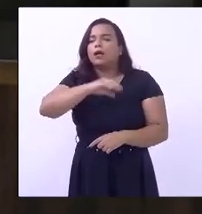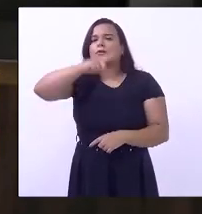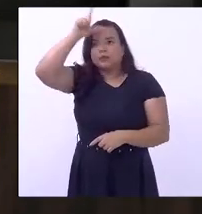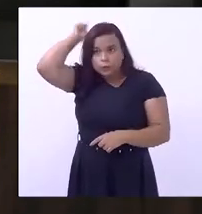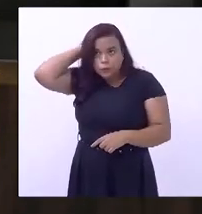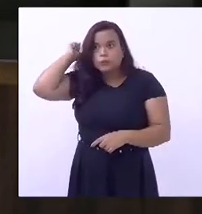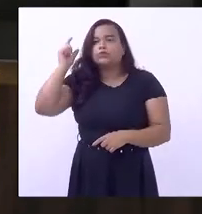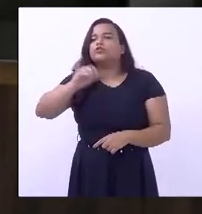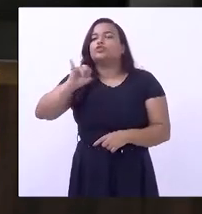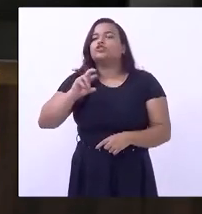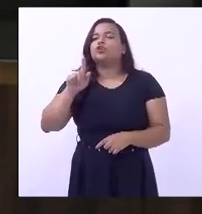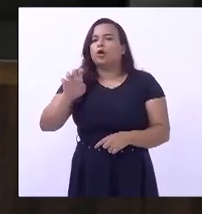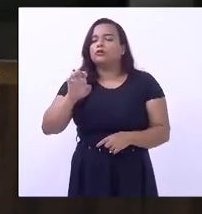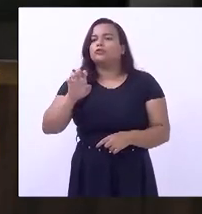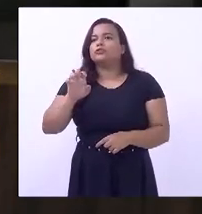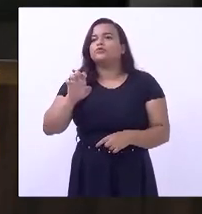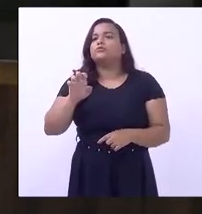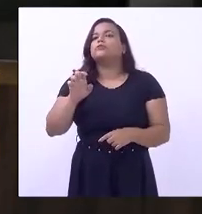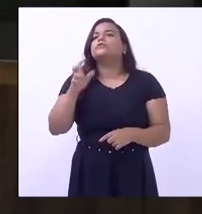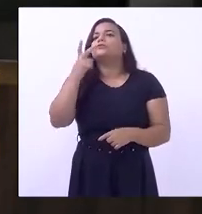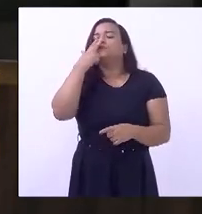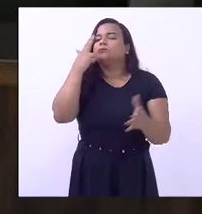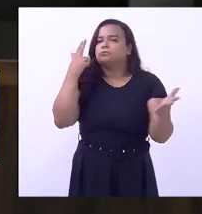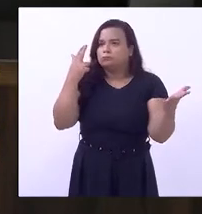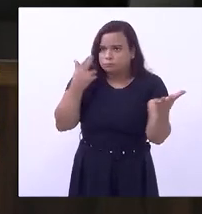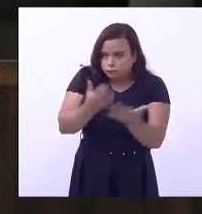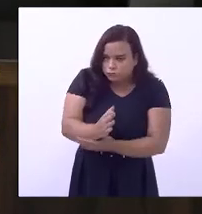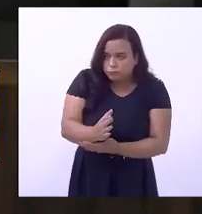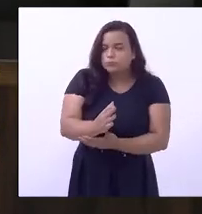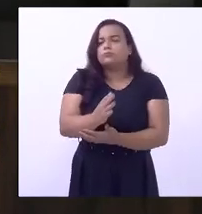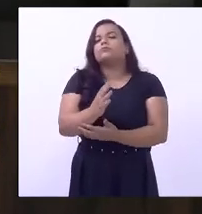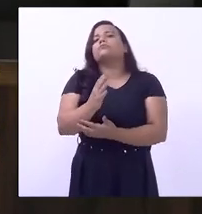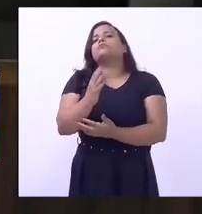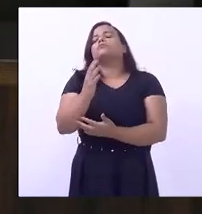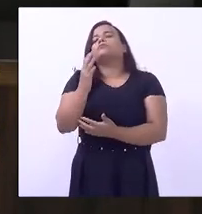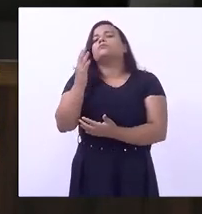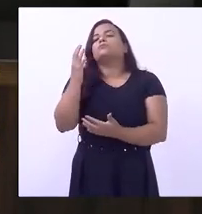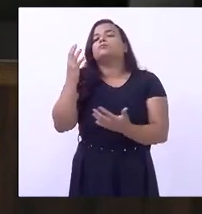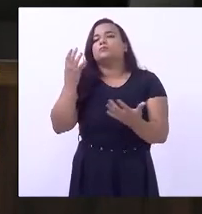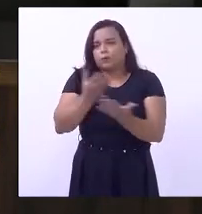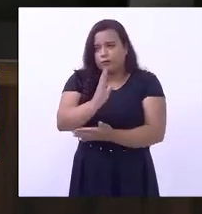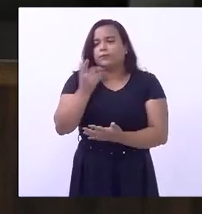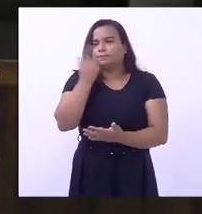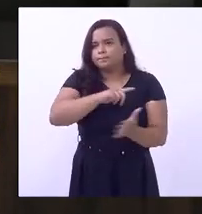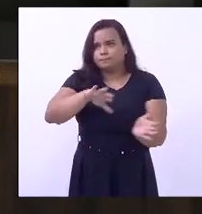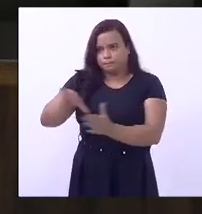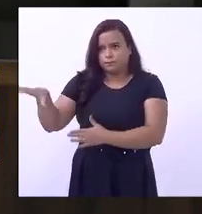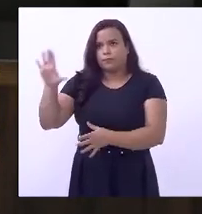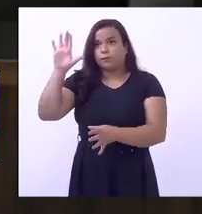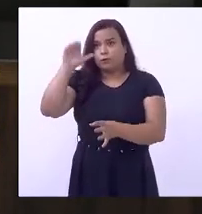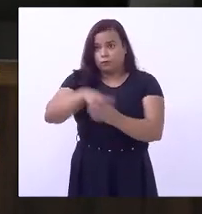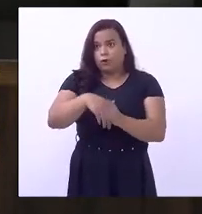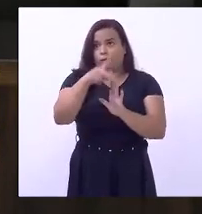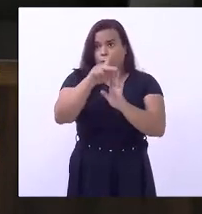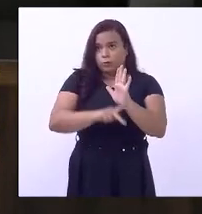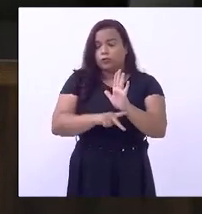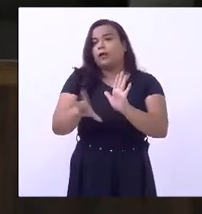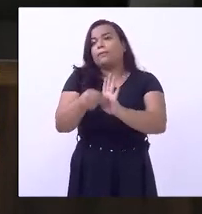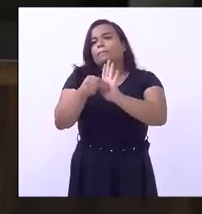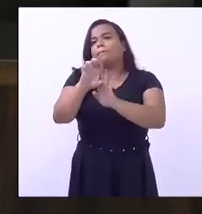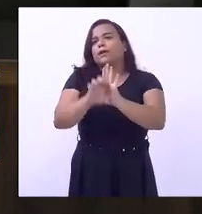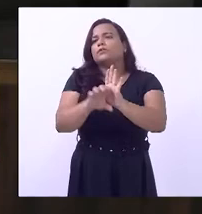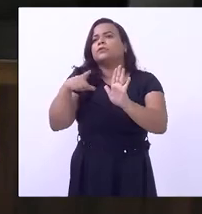emenda de plenário com parecer favorável. Senhores que aprovam, permaneçam como estão. Aprovado. Em votação, projeto assim emendado. Senhores que aprovam, permaneçam como